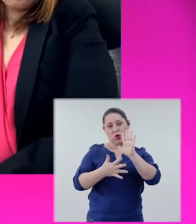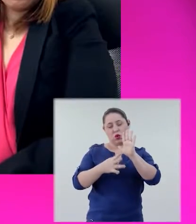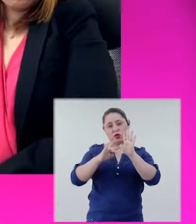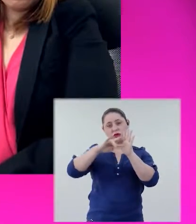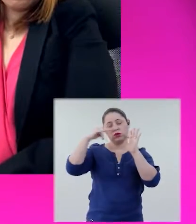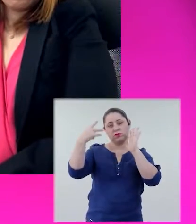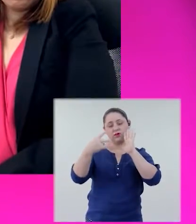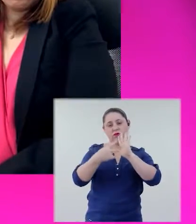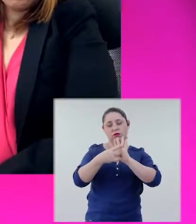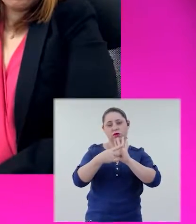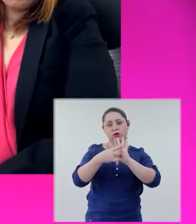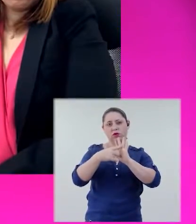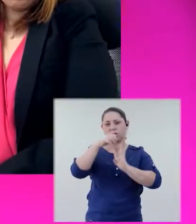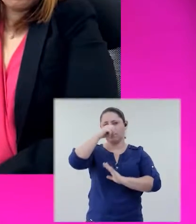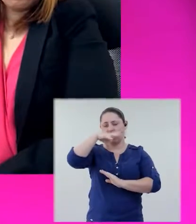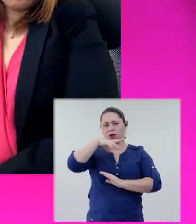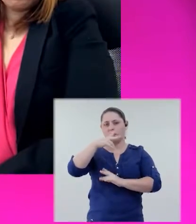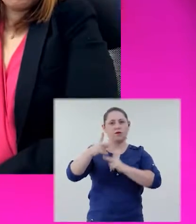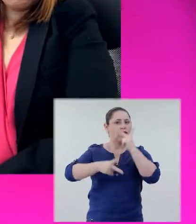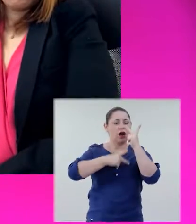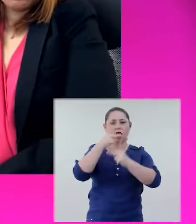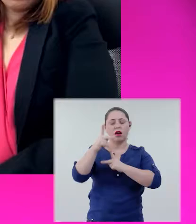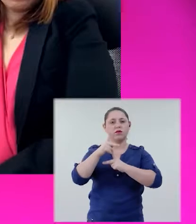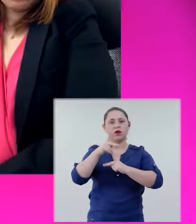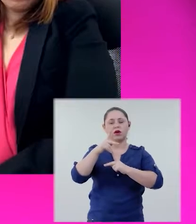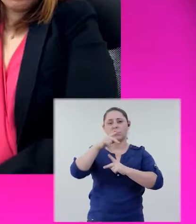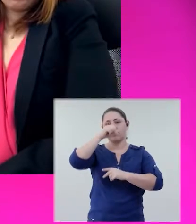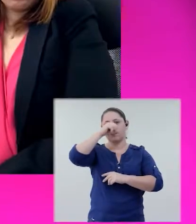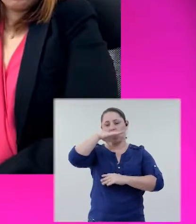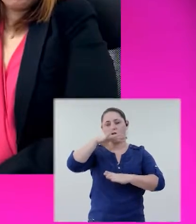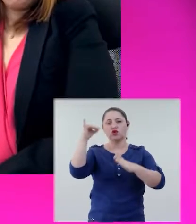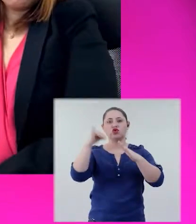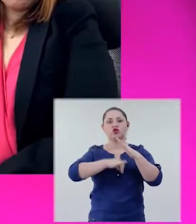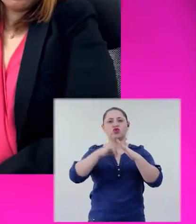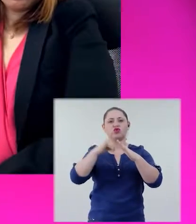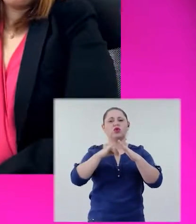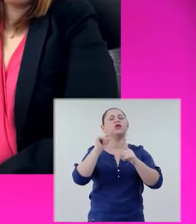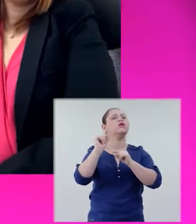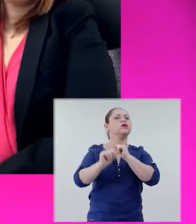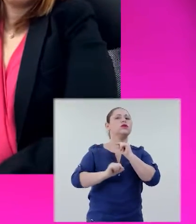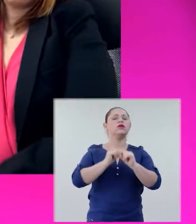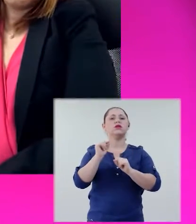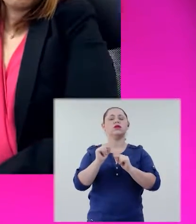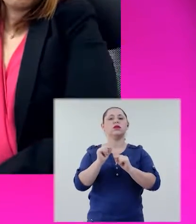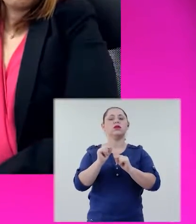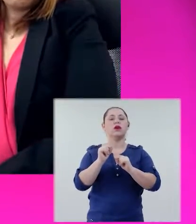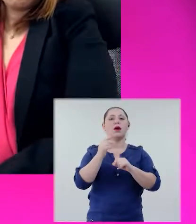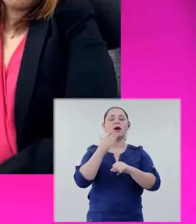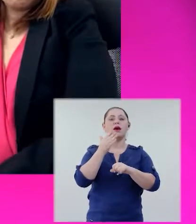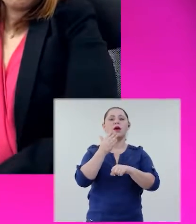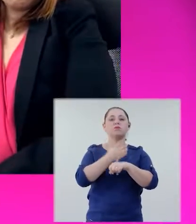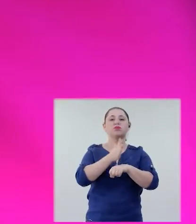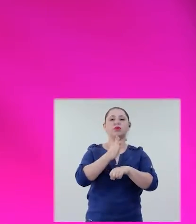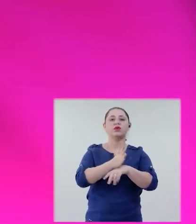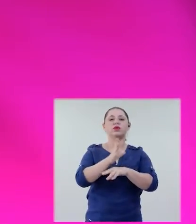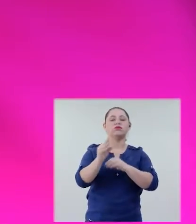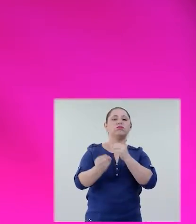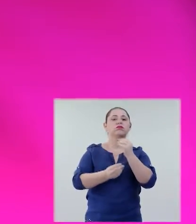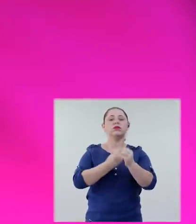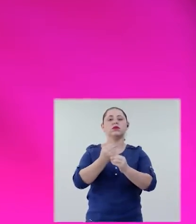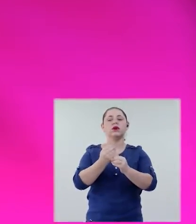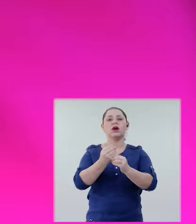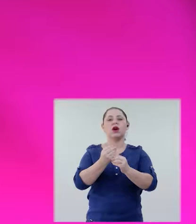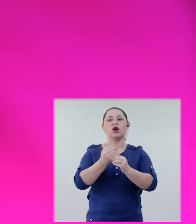violência inédito, que não se falava antes, que é a violência institucional. É aquela que é praticada por